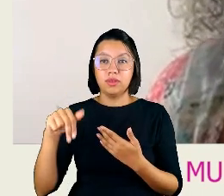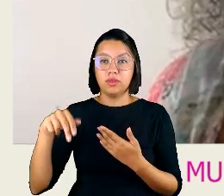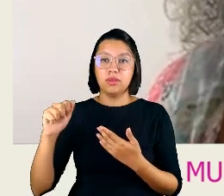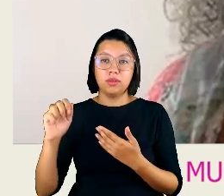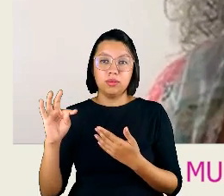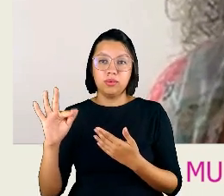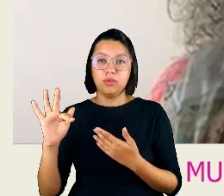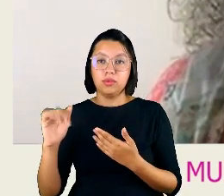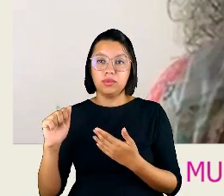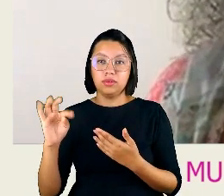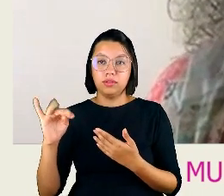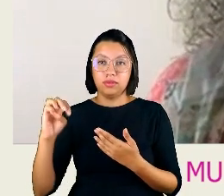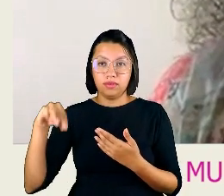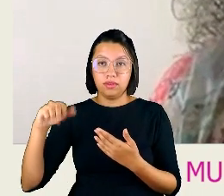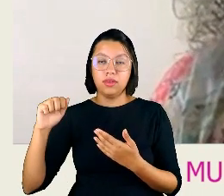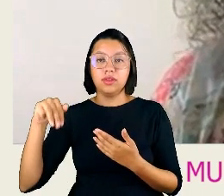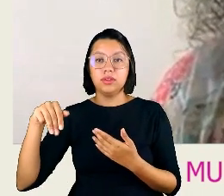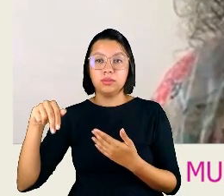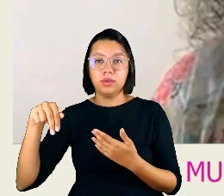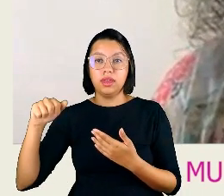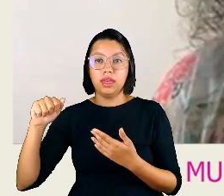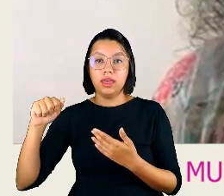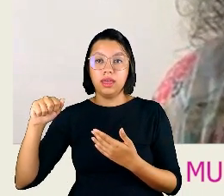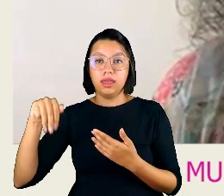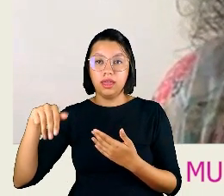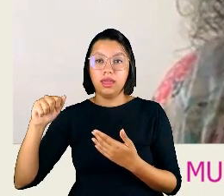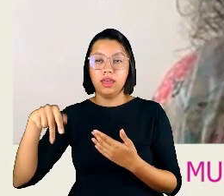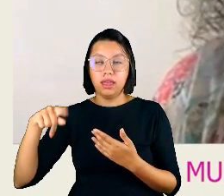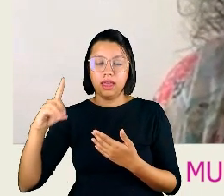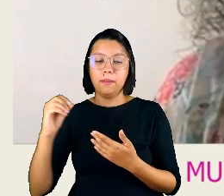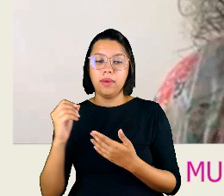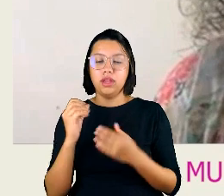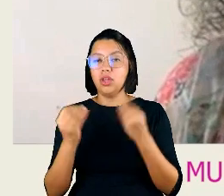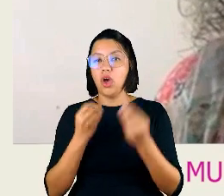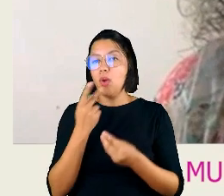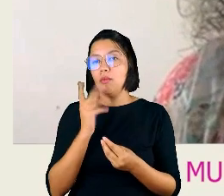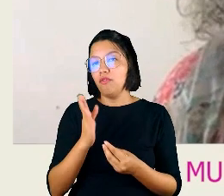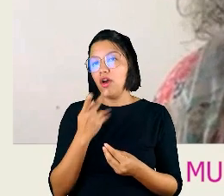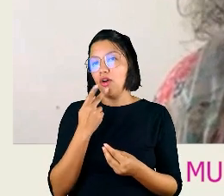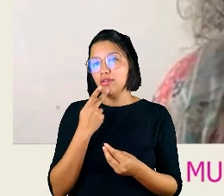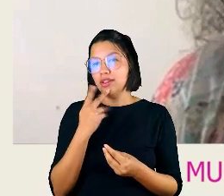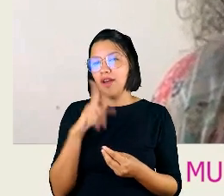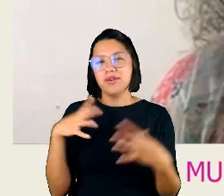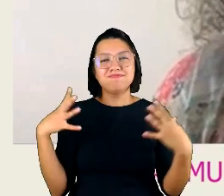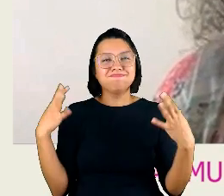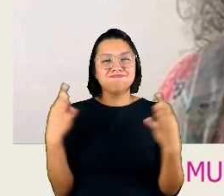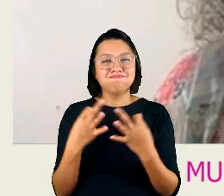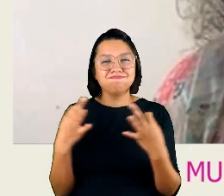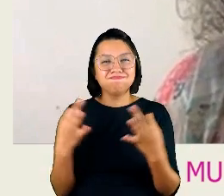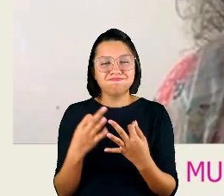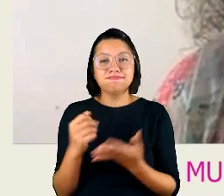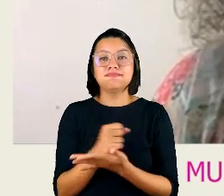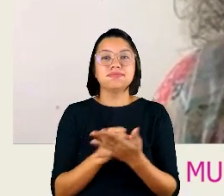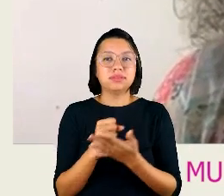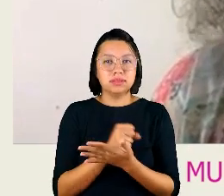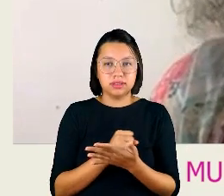como a gente já frisou, foi fantástico, fundamental, e